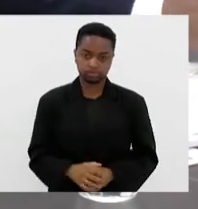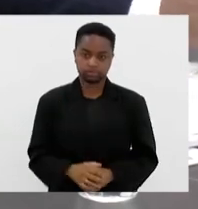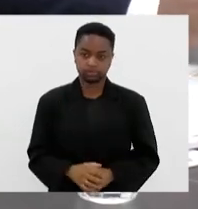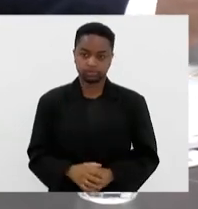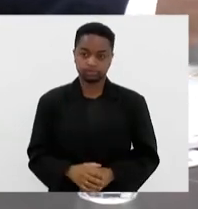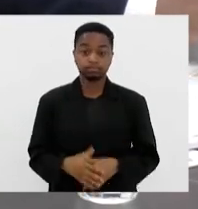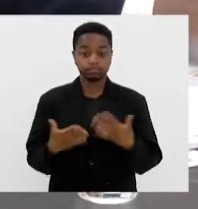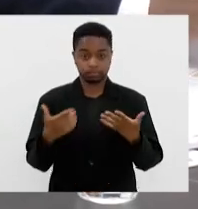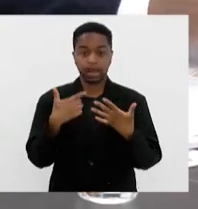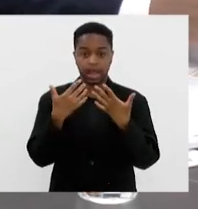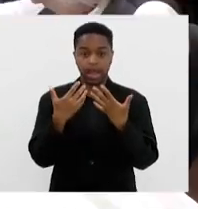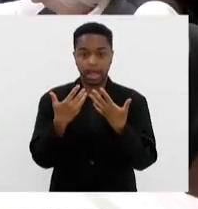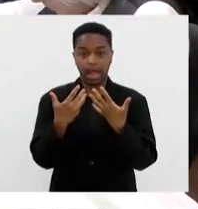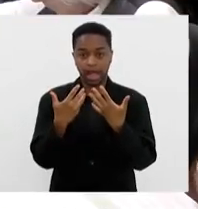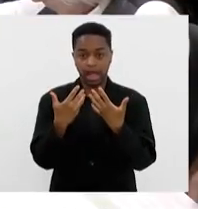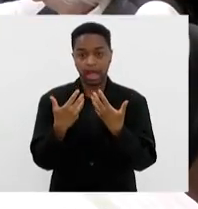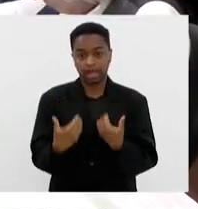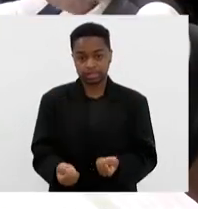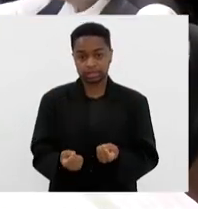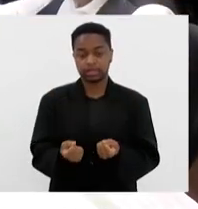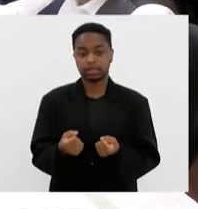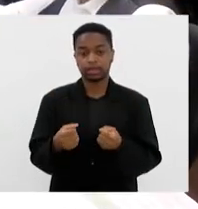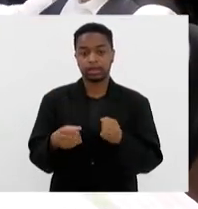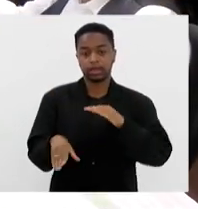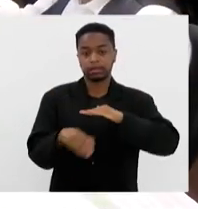3. Acolhendo a emenda rejeitando as demais.